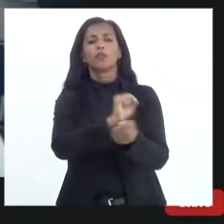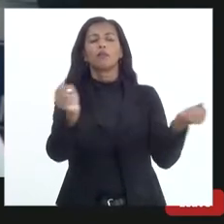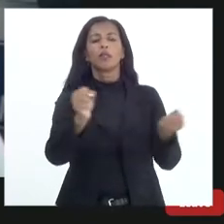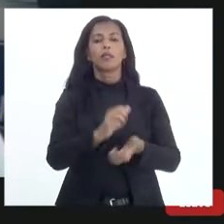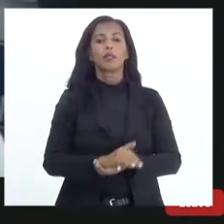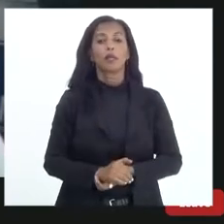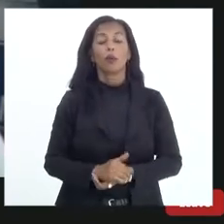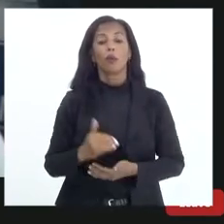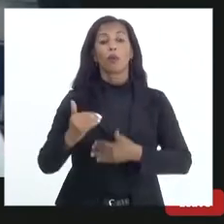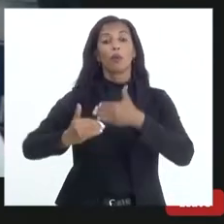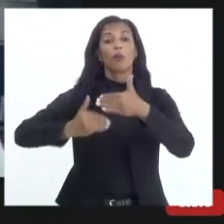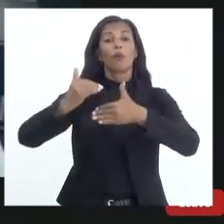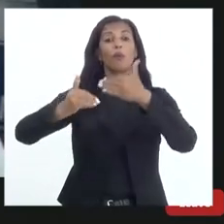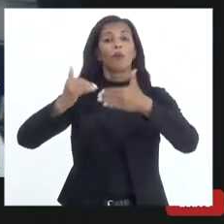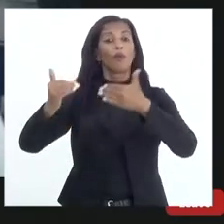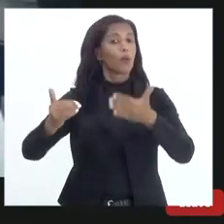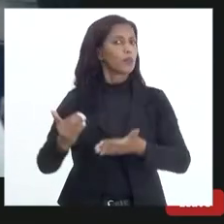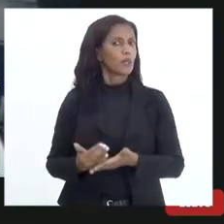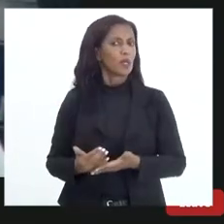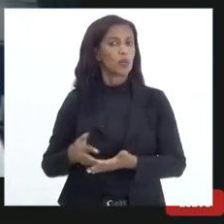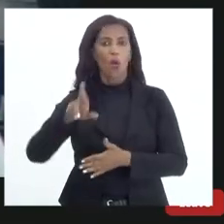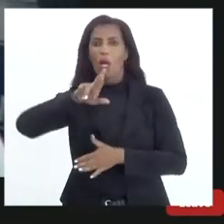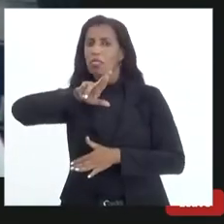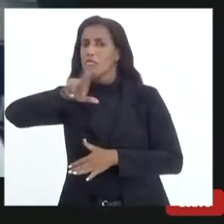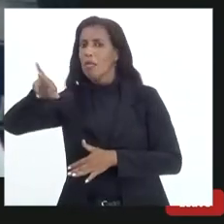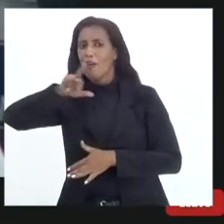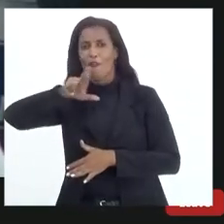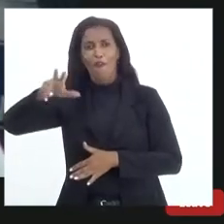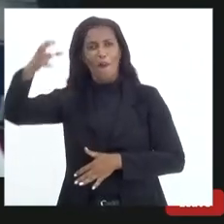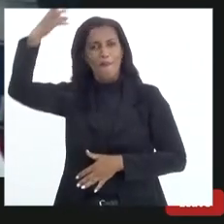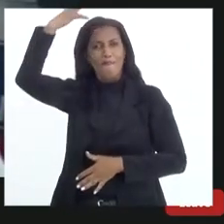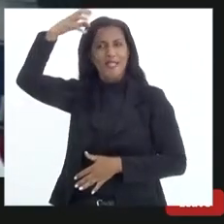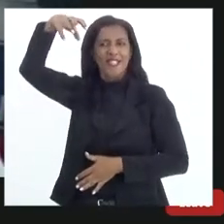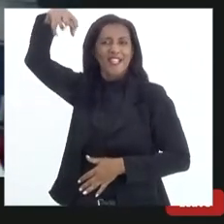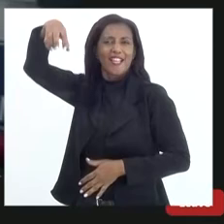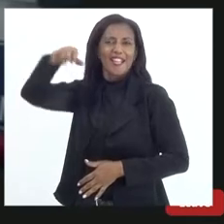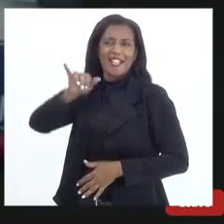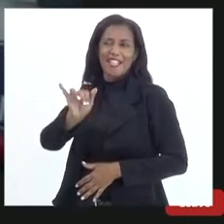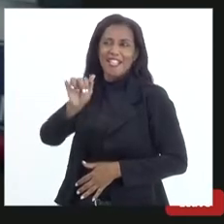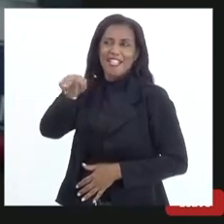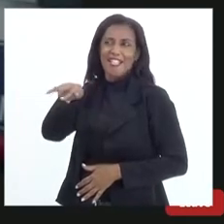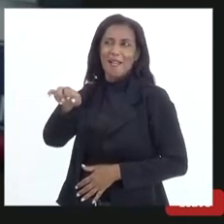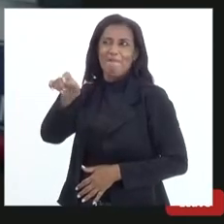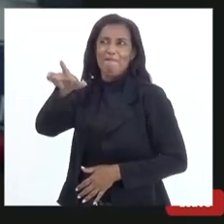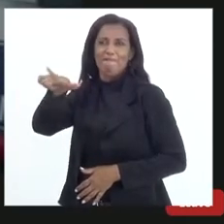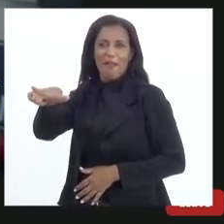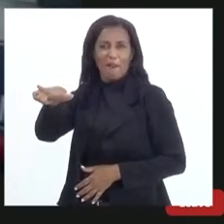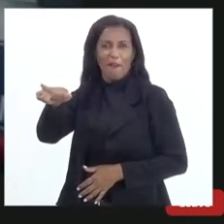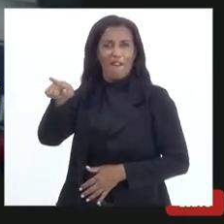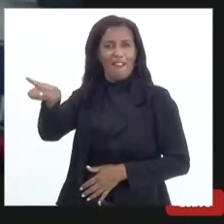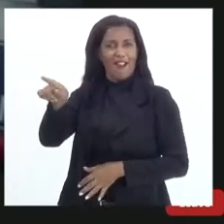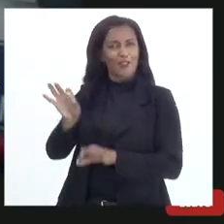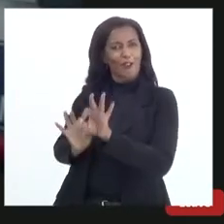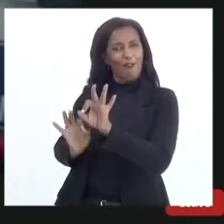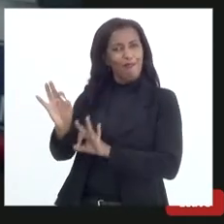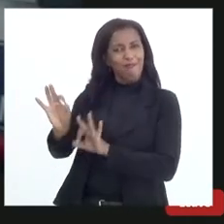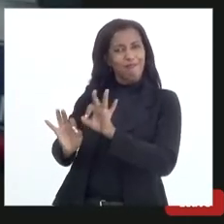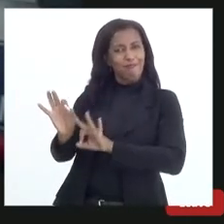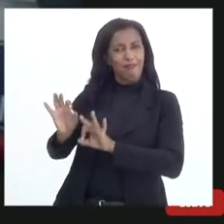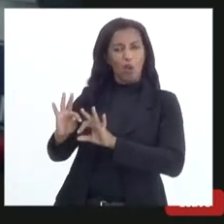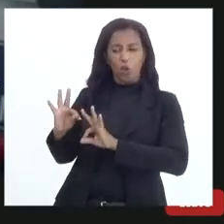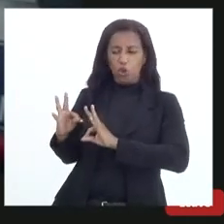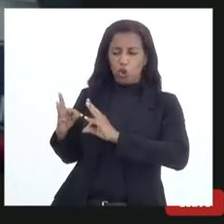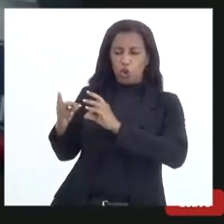um processo absurdo. Não foi a princesa Isabel, né? A princesa Isabel ela só construiu ali todo